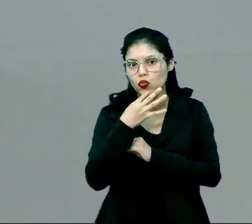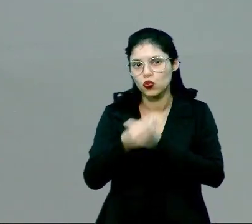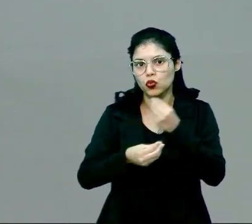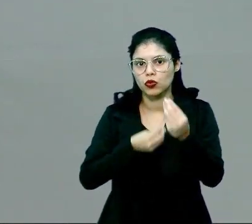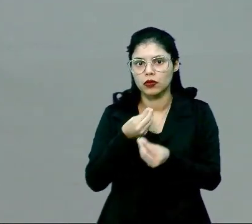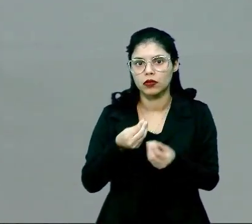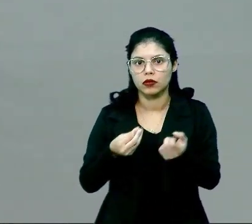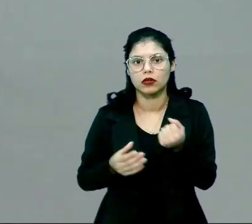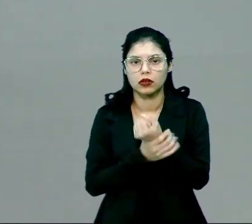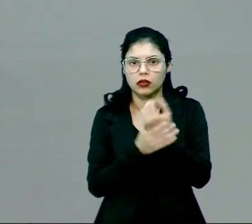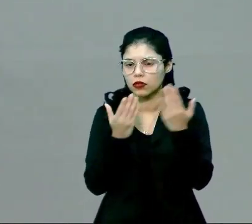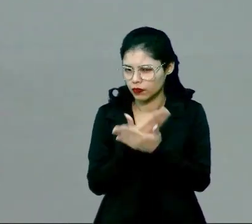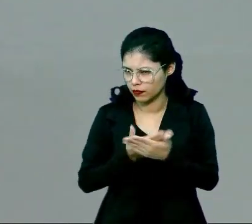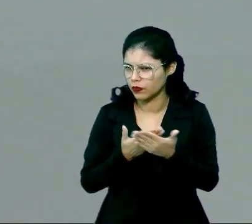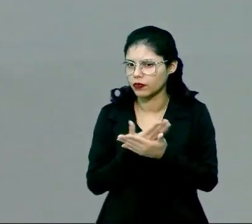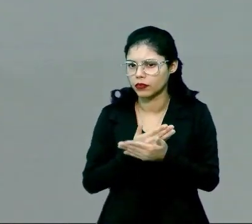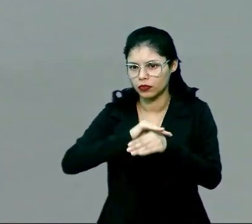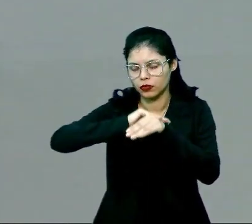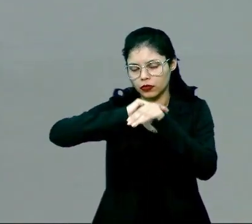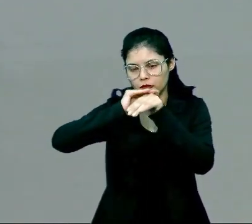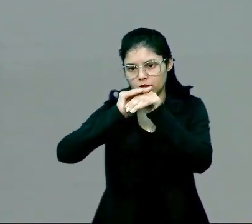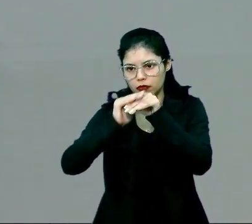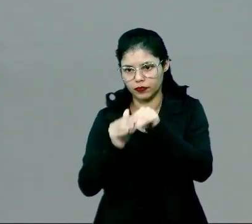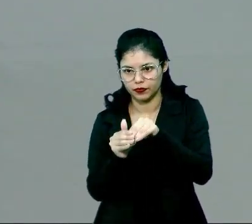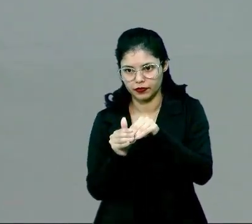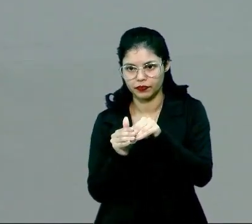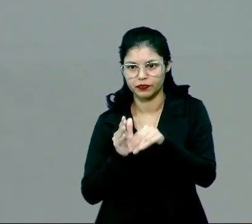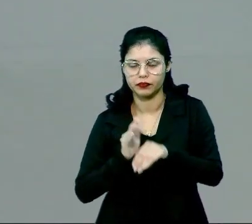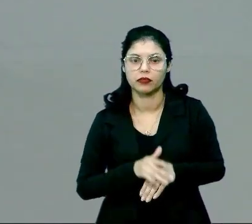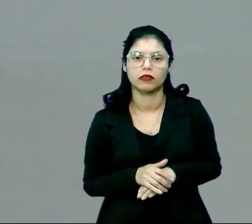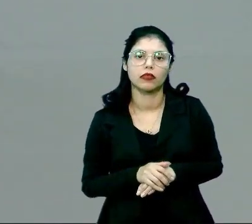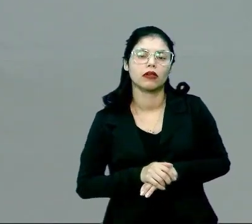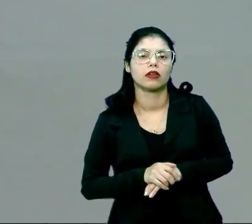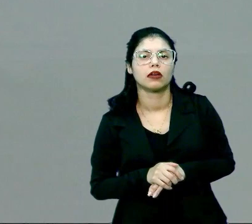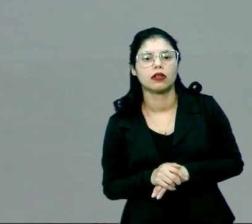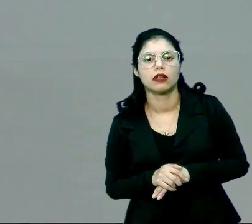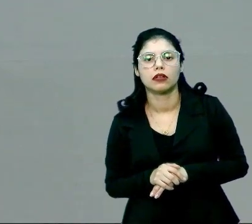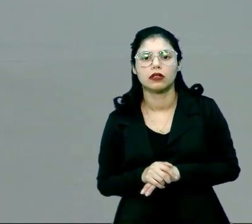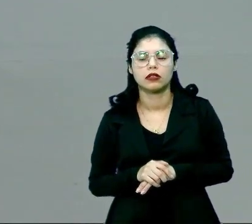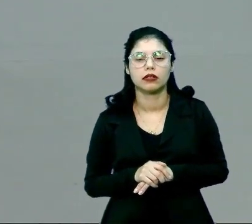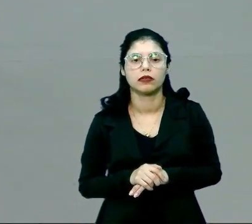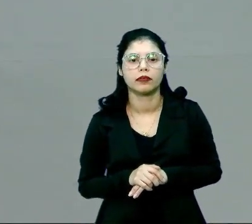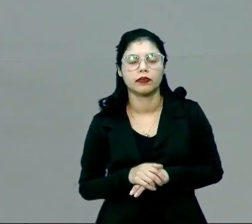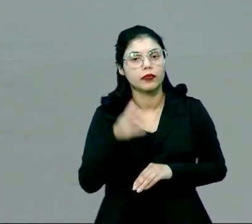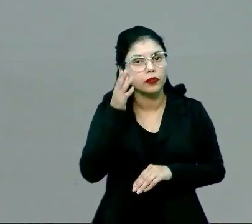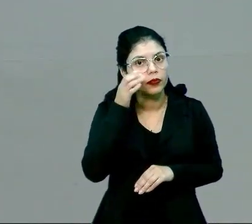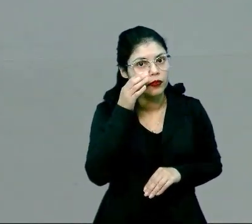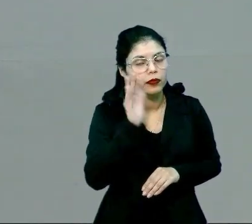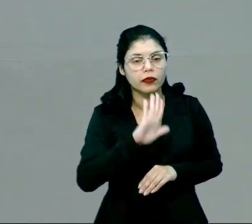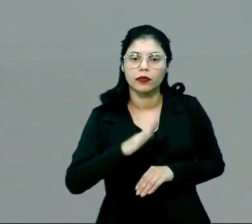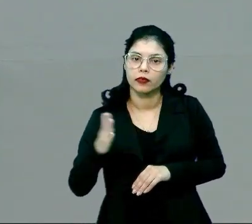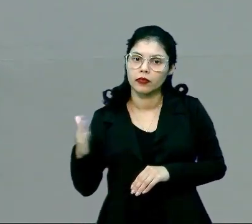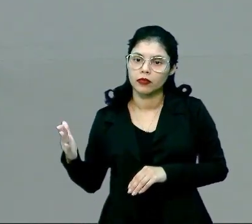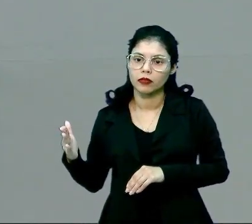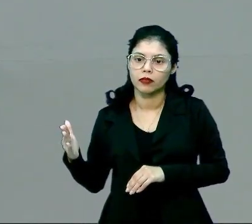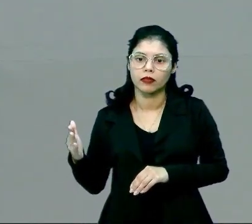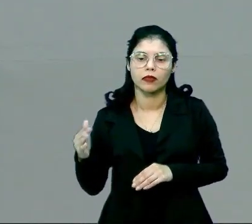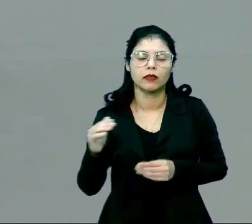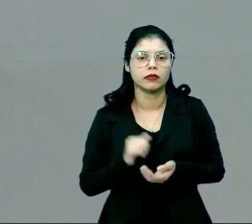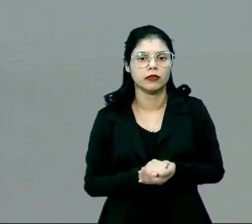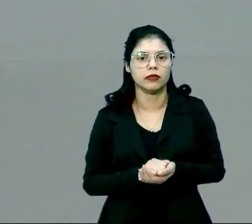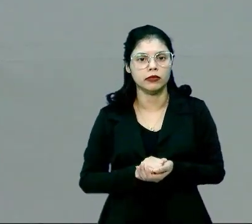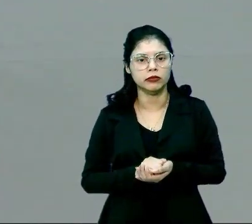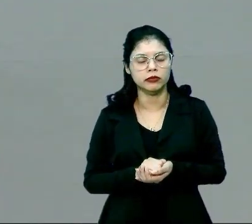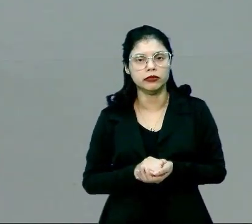uma mãe zelosa, que fica mais próximo do encéfalo, tá certo? Uma curiosidade, quando essas